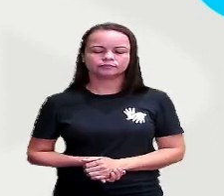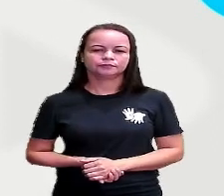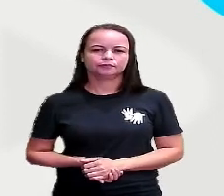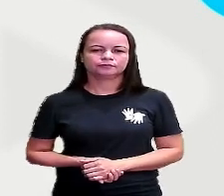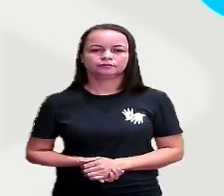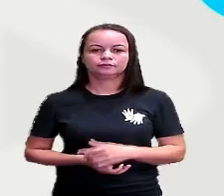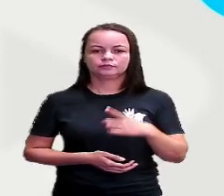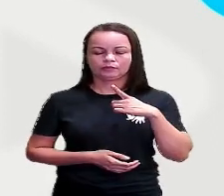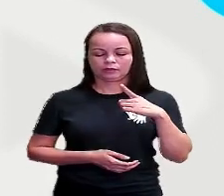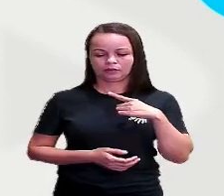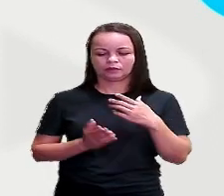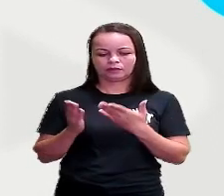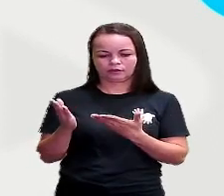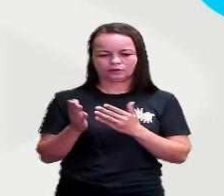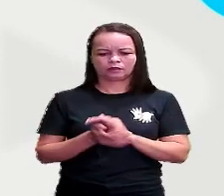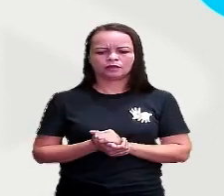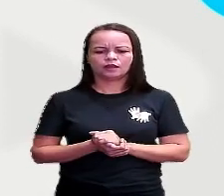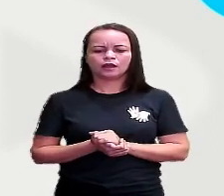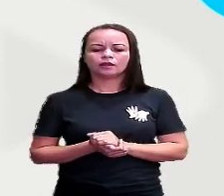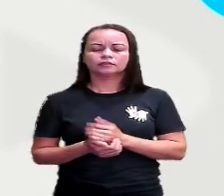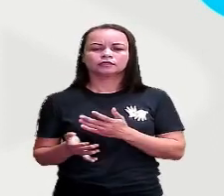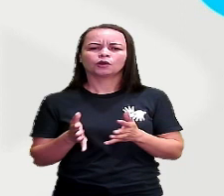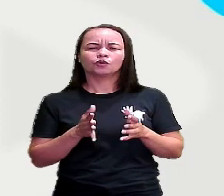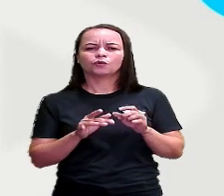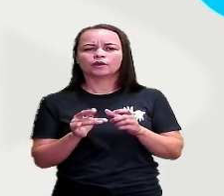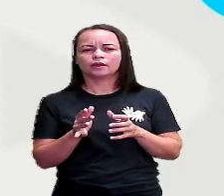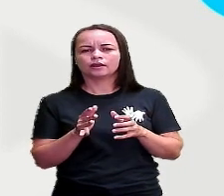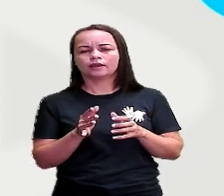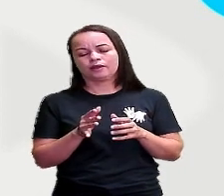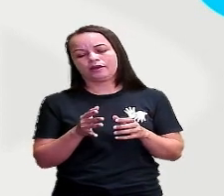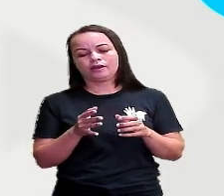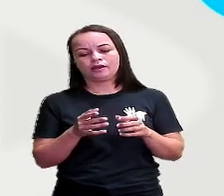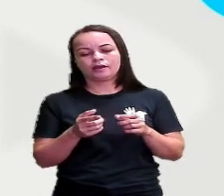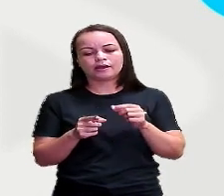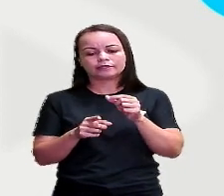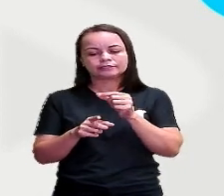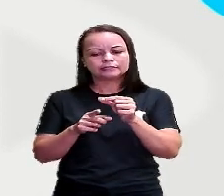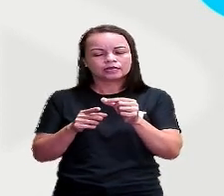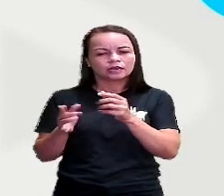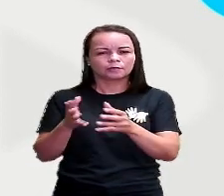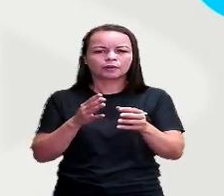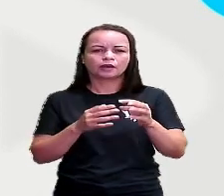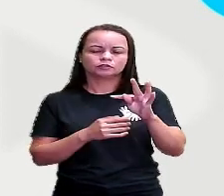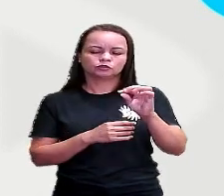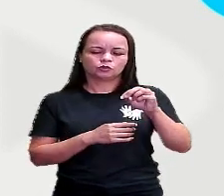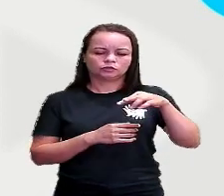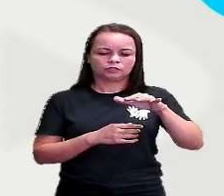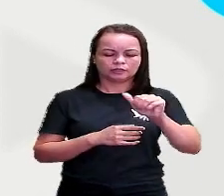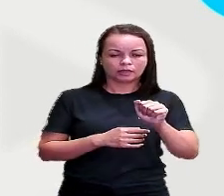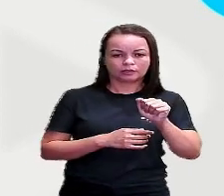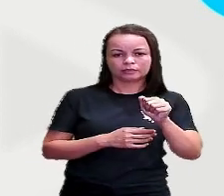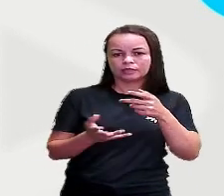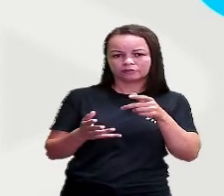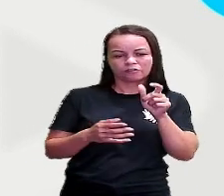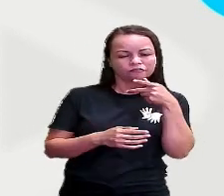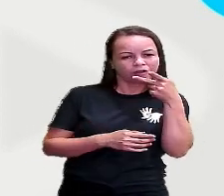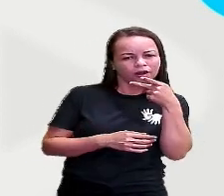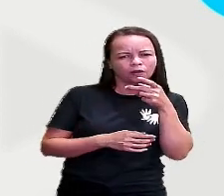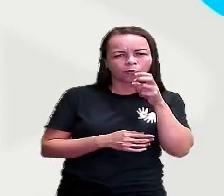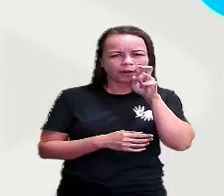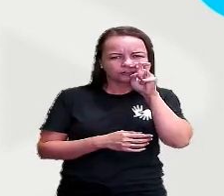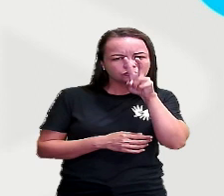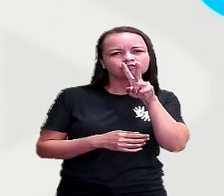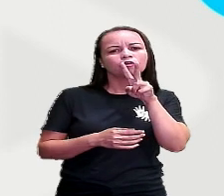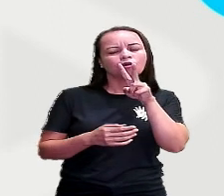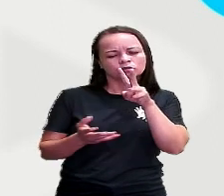Então, temos aqui, o que é a sílaba tônica, né? É a sílaba que pronunciamos com mais intensidade. Então, toda palavra, ela tem um